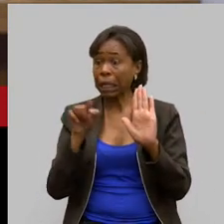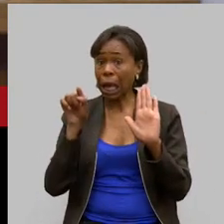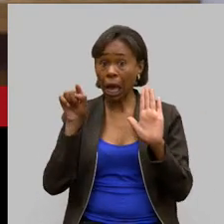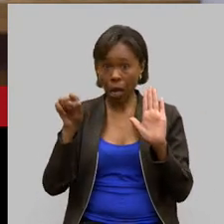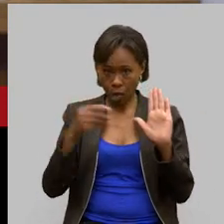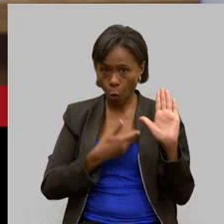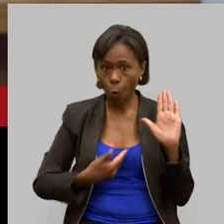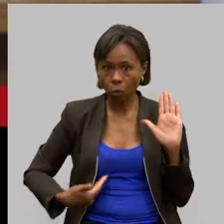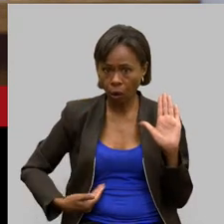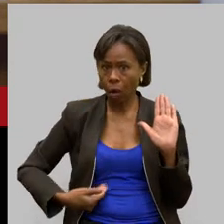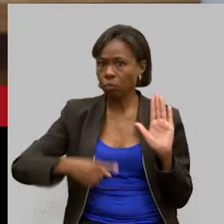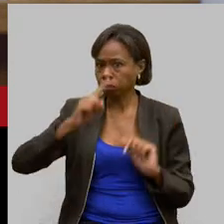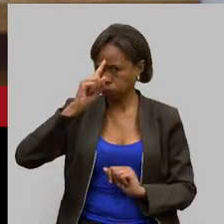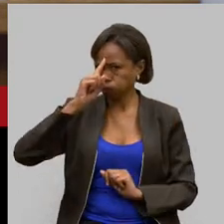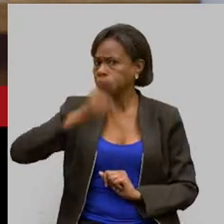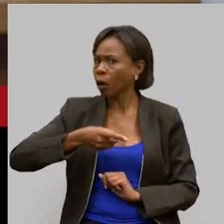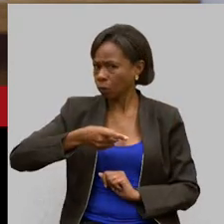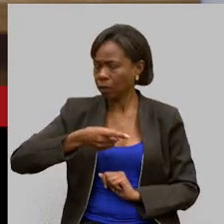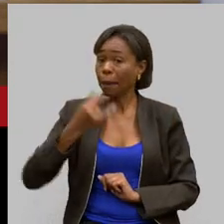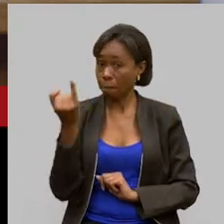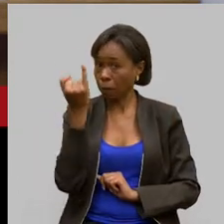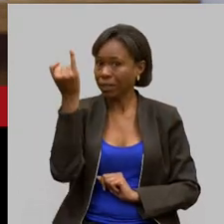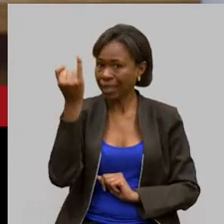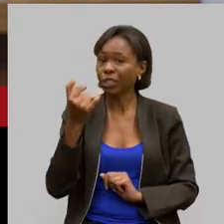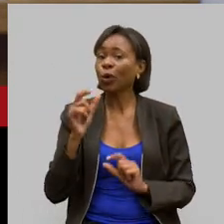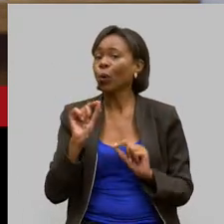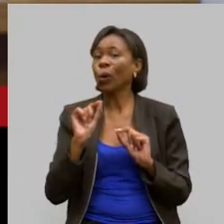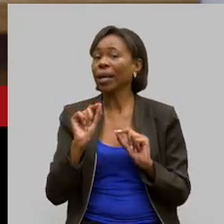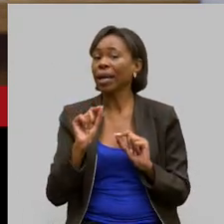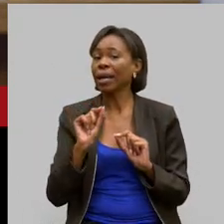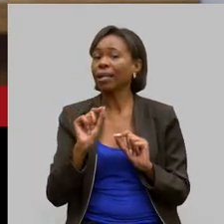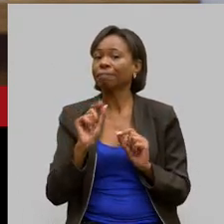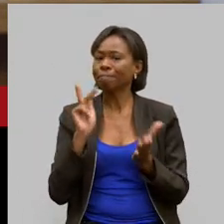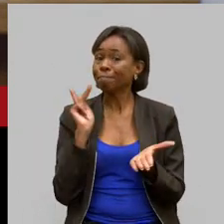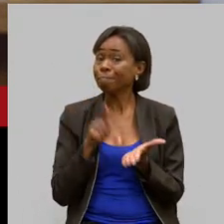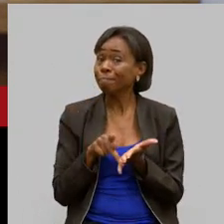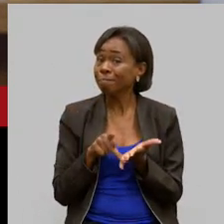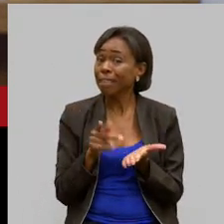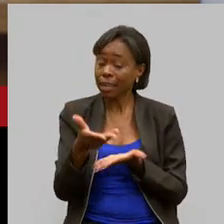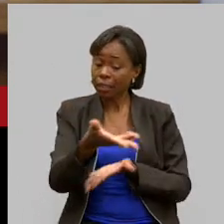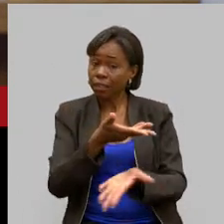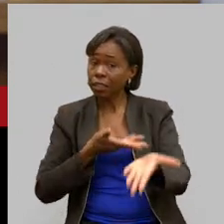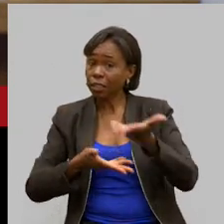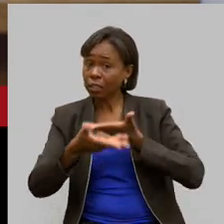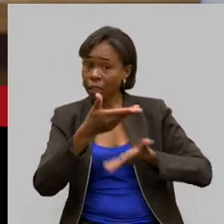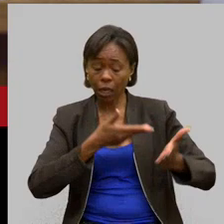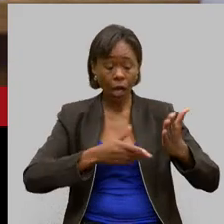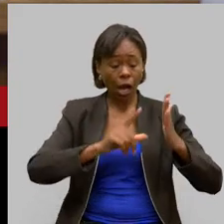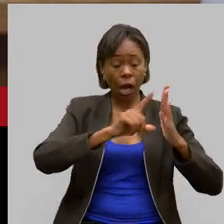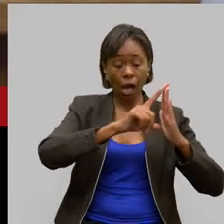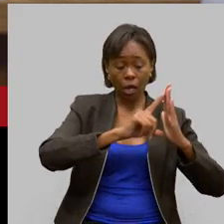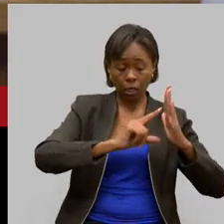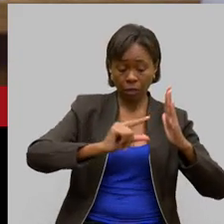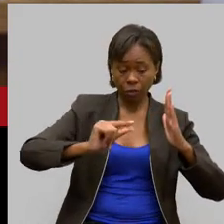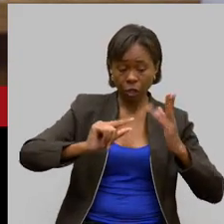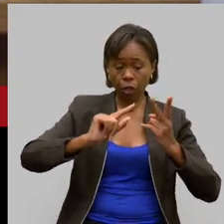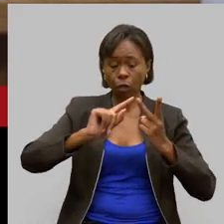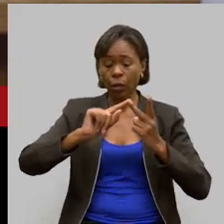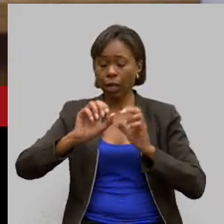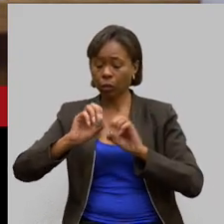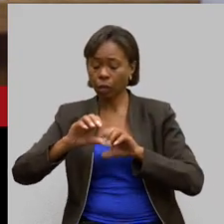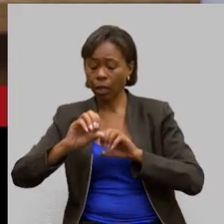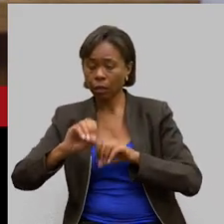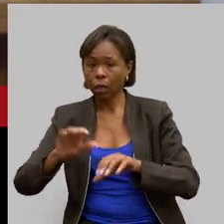isso é muito importante pra gente né Essa articulação efetiva da casa civil da educação da